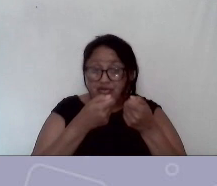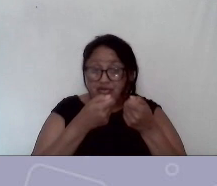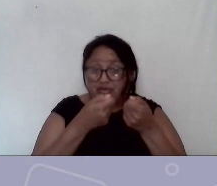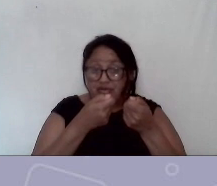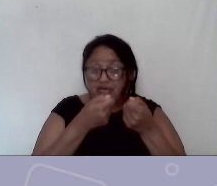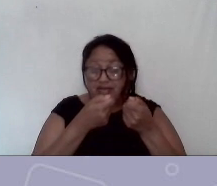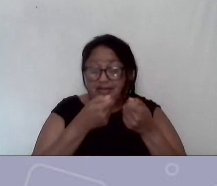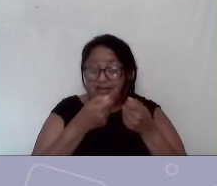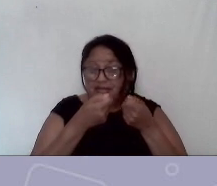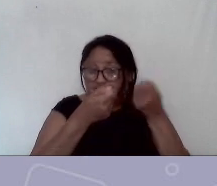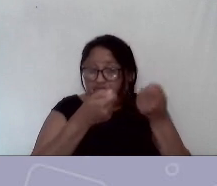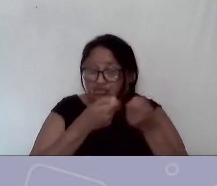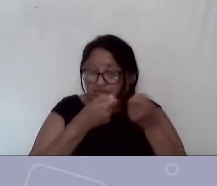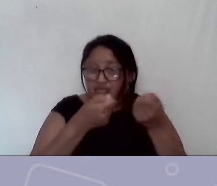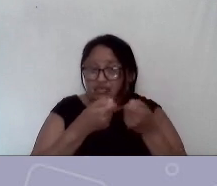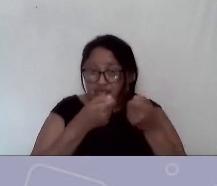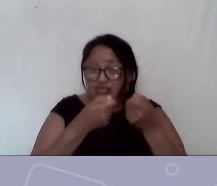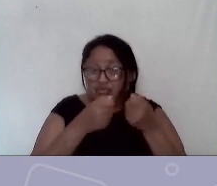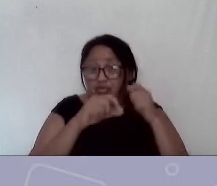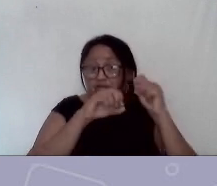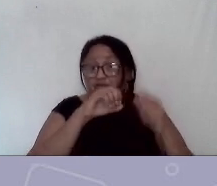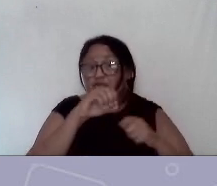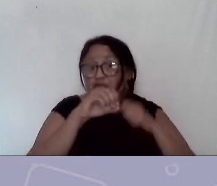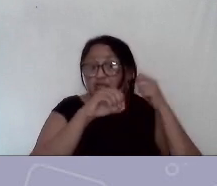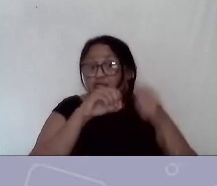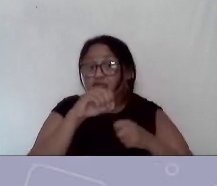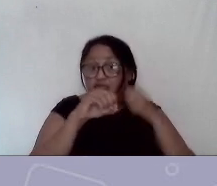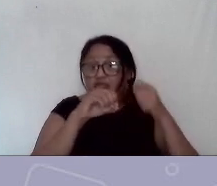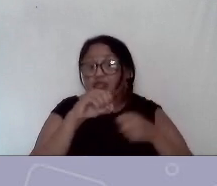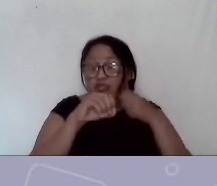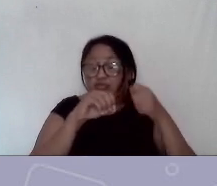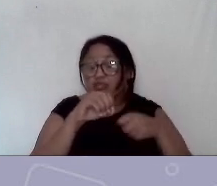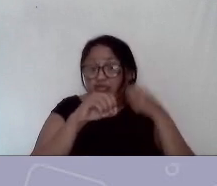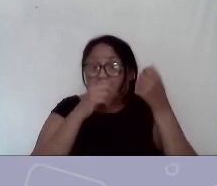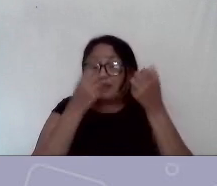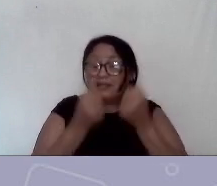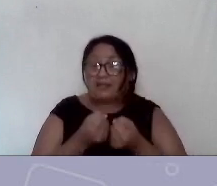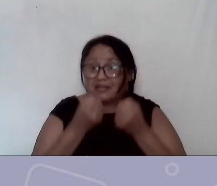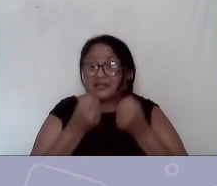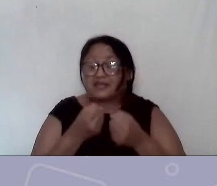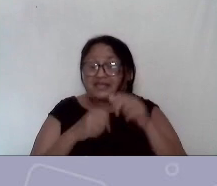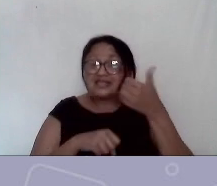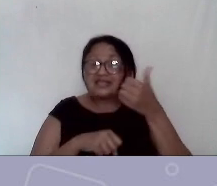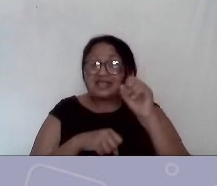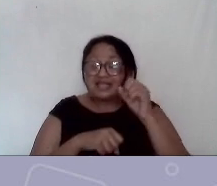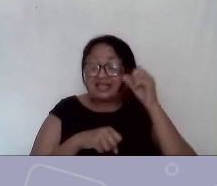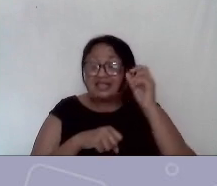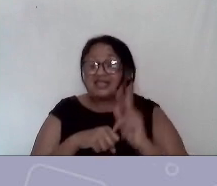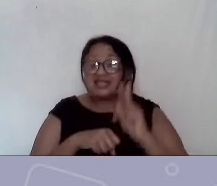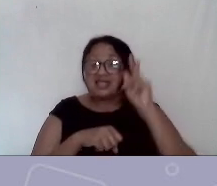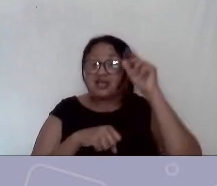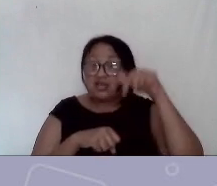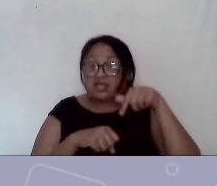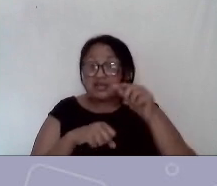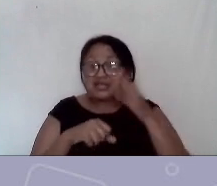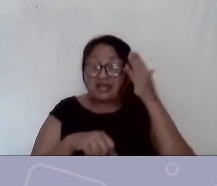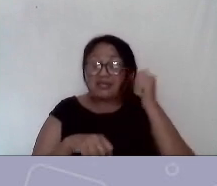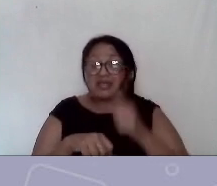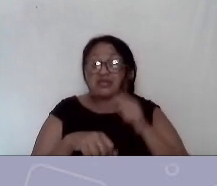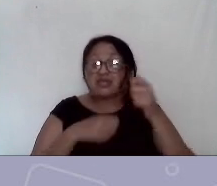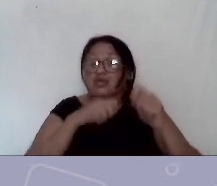por um motor de massa 10 kg sabendo que o motor está preso ao solo